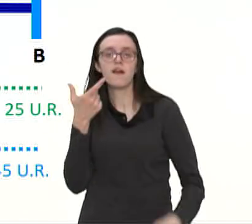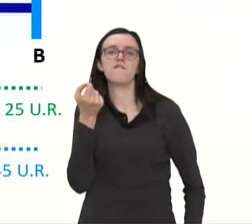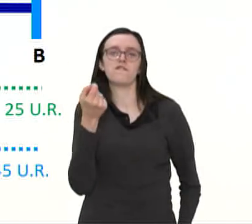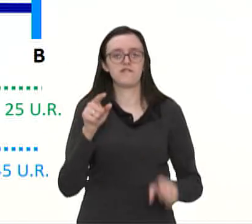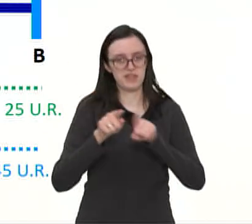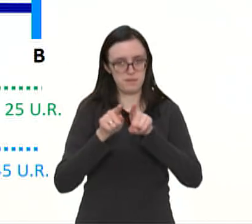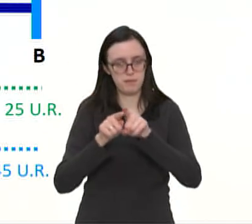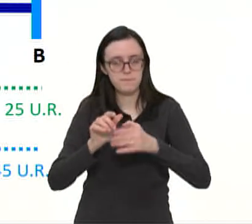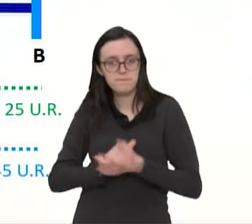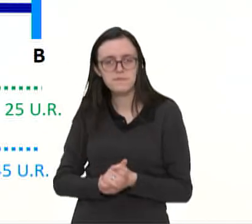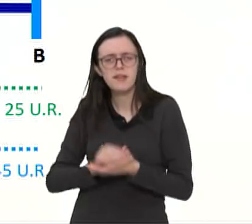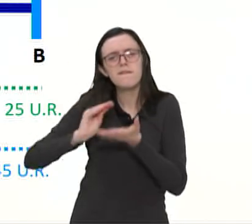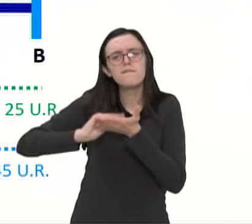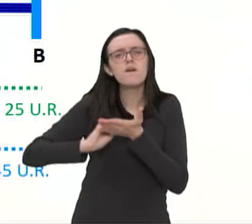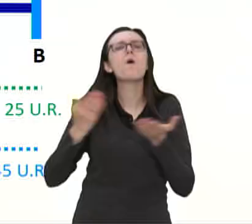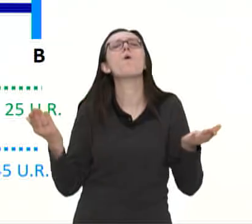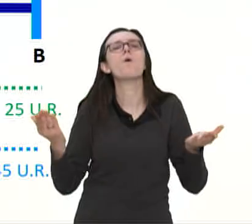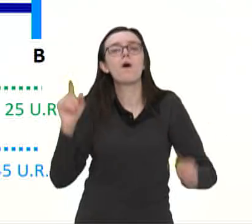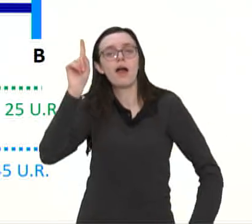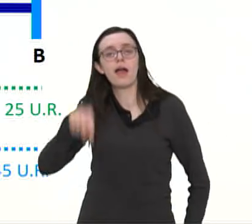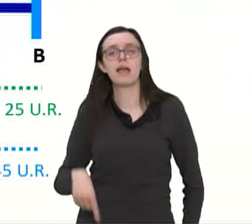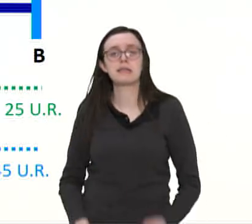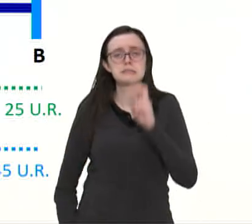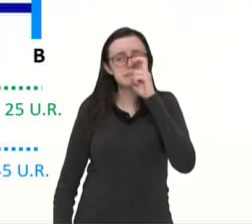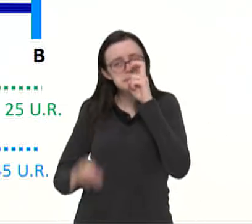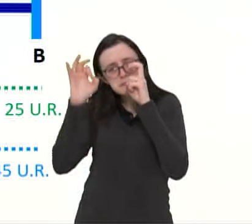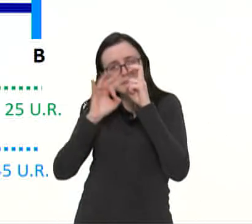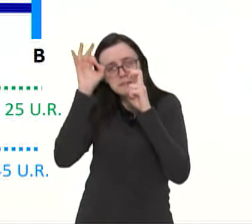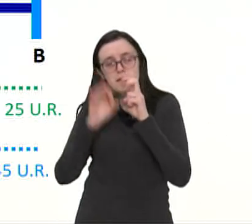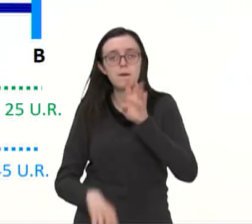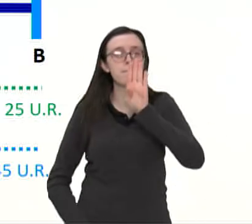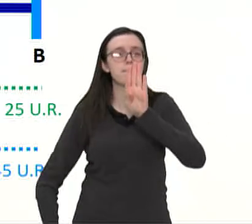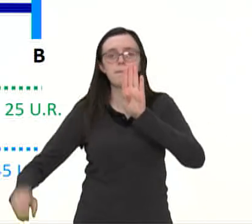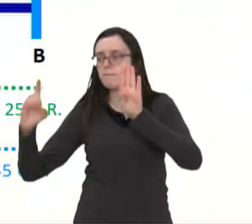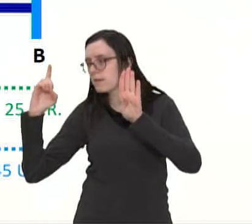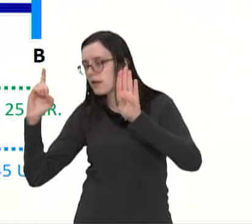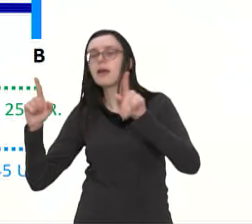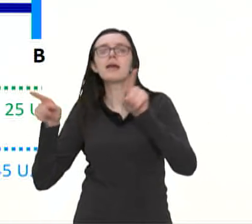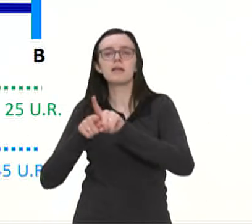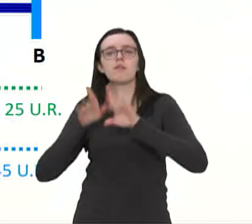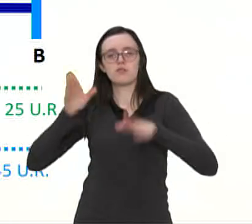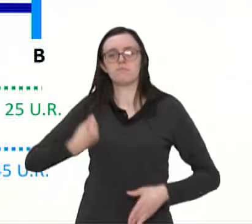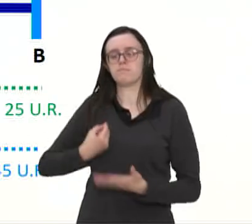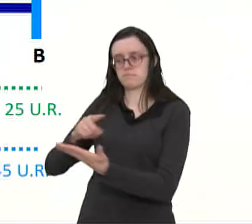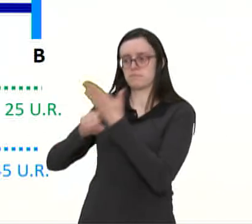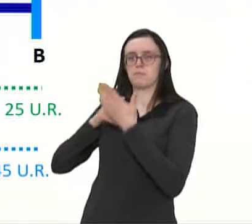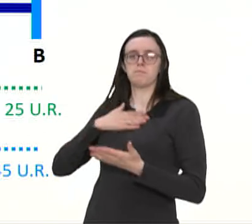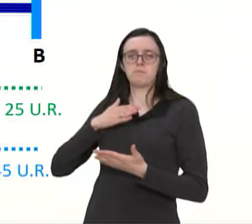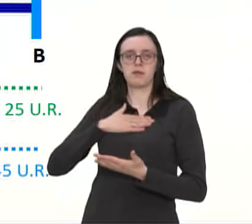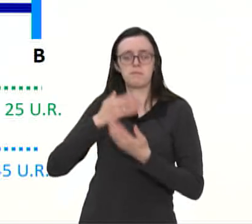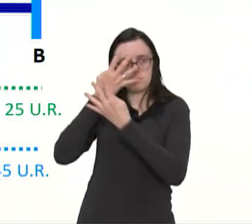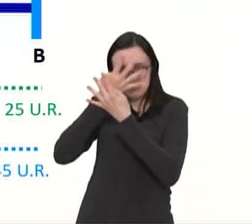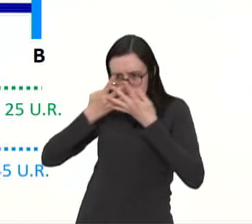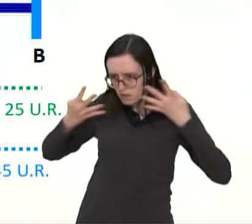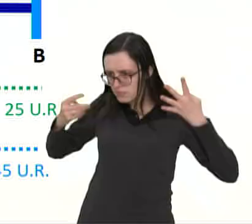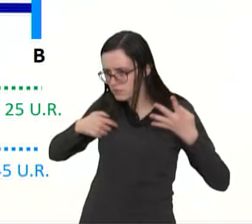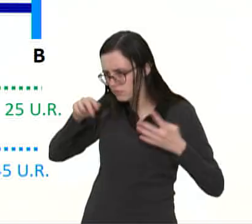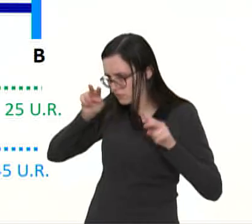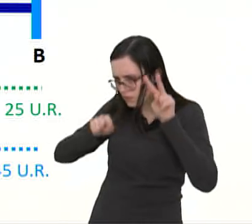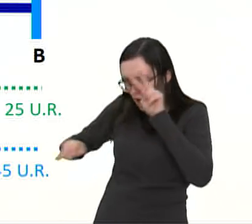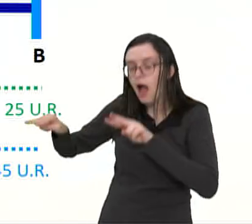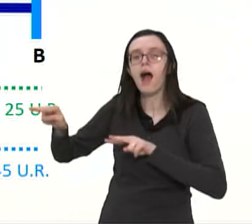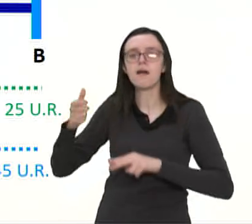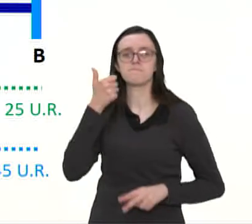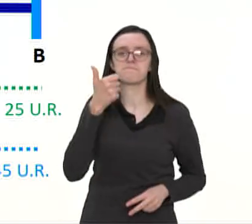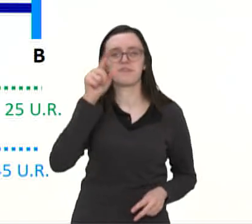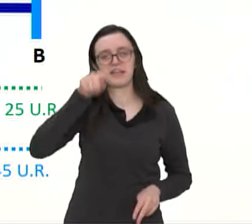também. Ficou faltando o último, que é de 5% entre o B e o D, que também já está aparecendo no meu mapa. É só eu colocar ali que eu estou considerando